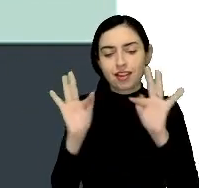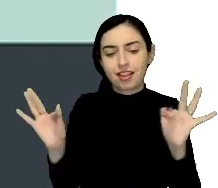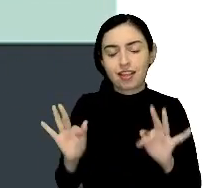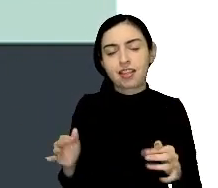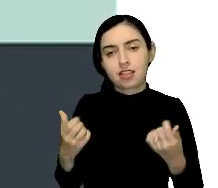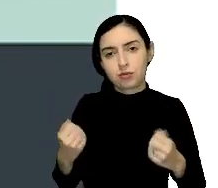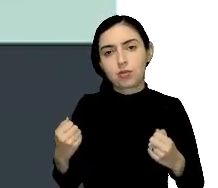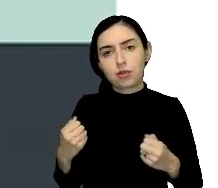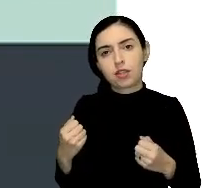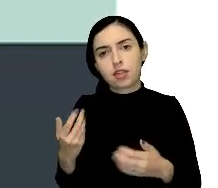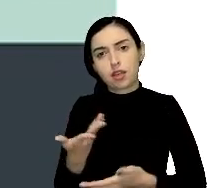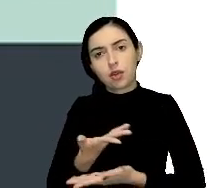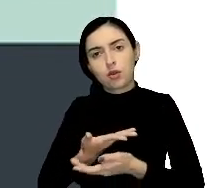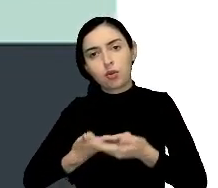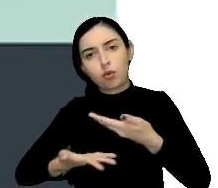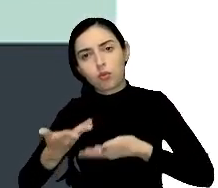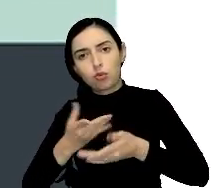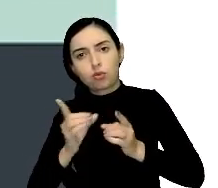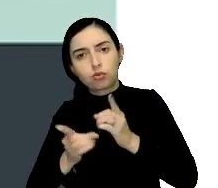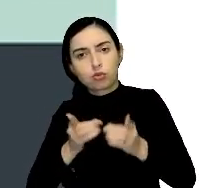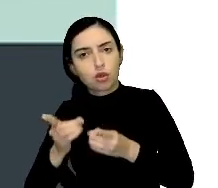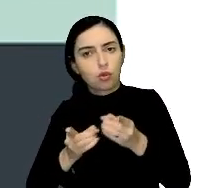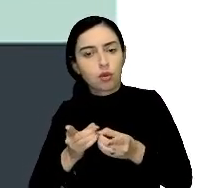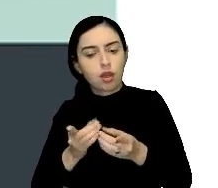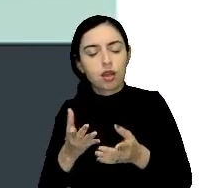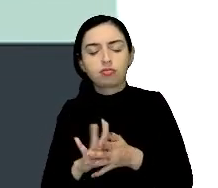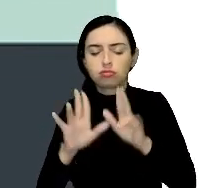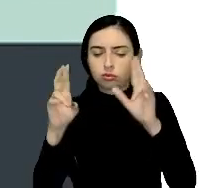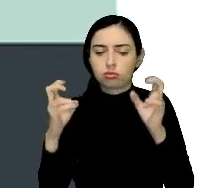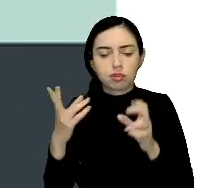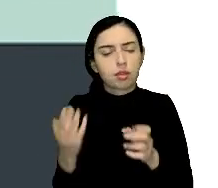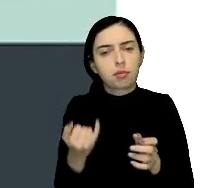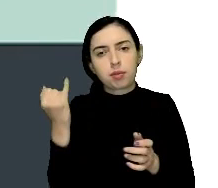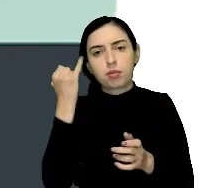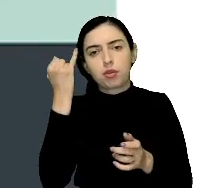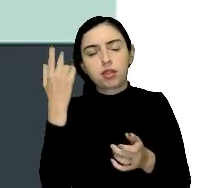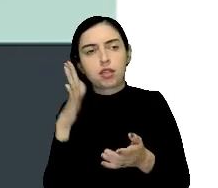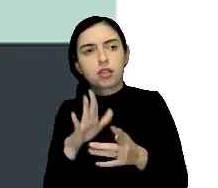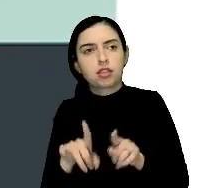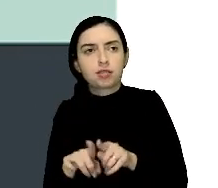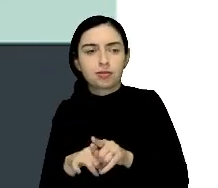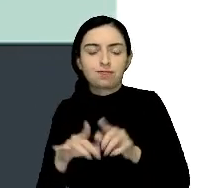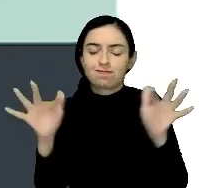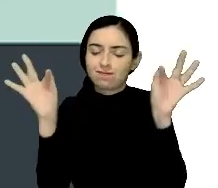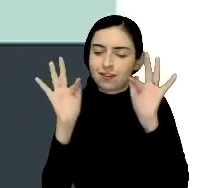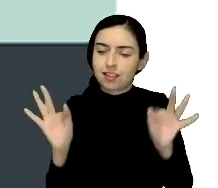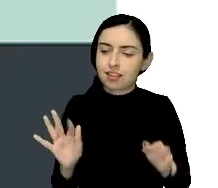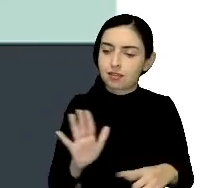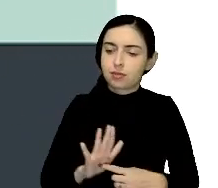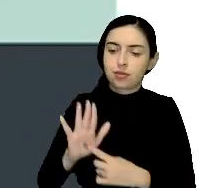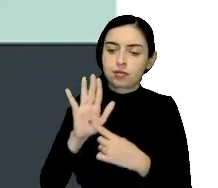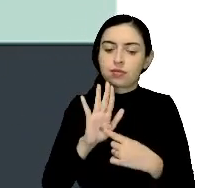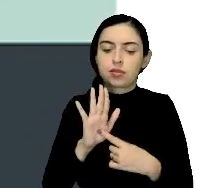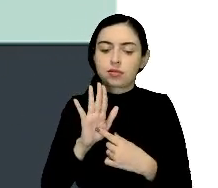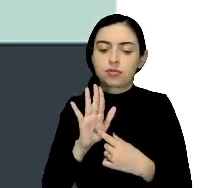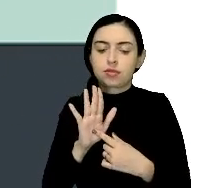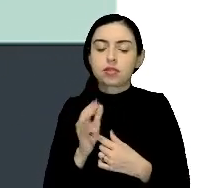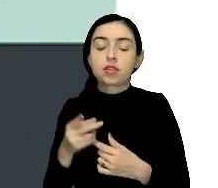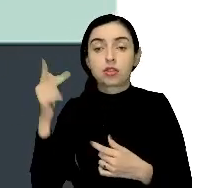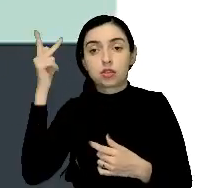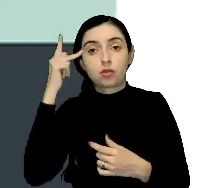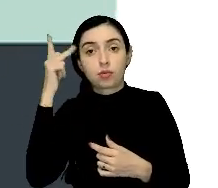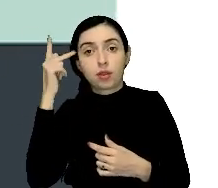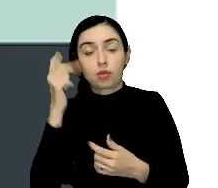poder dialogar com vocês sobre um tema que para mim é tão caro. Fico muito feliz também de representar o Observatório das Migrações de São Paulo, que é